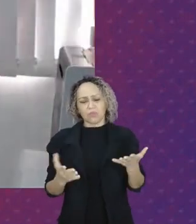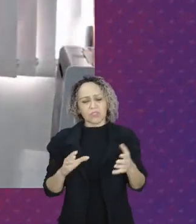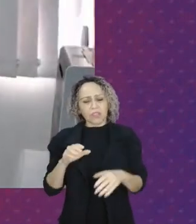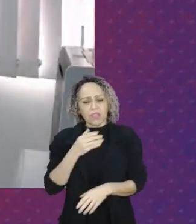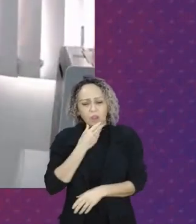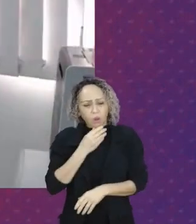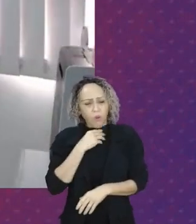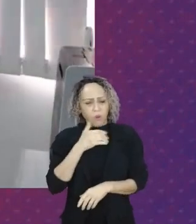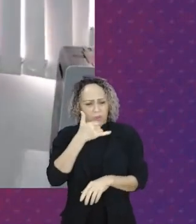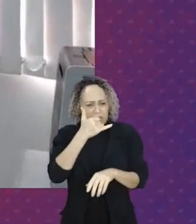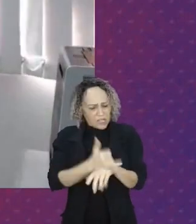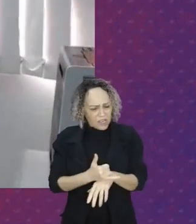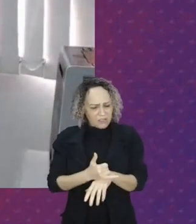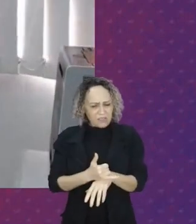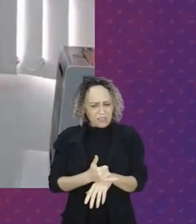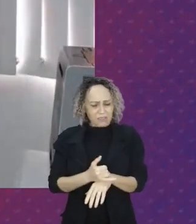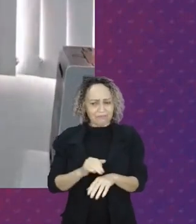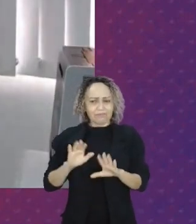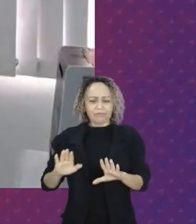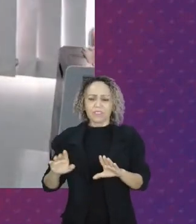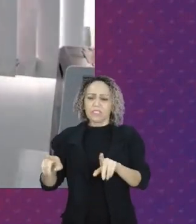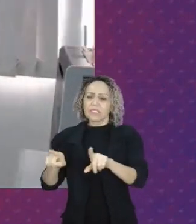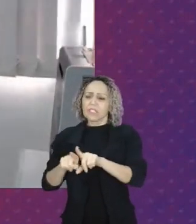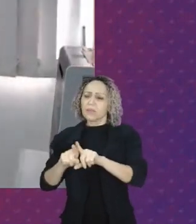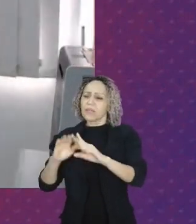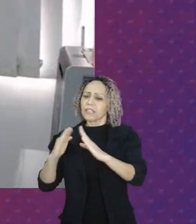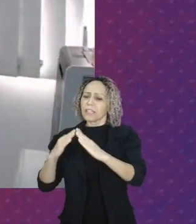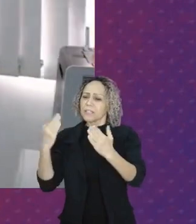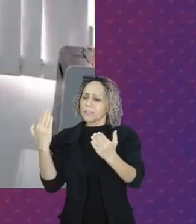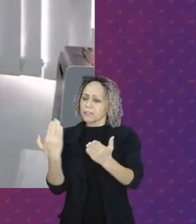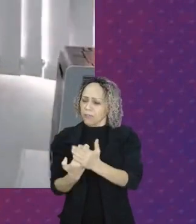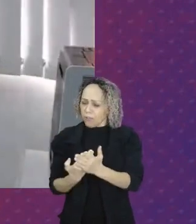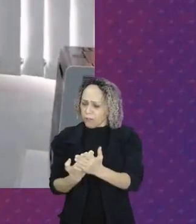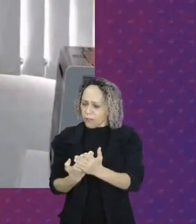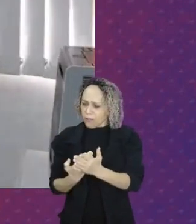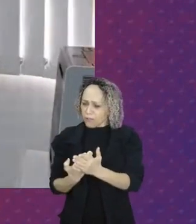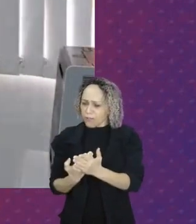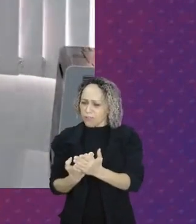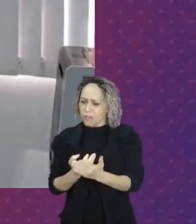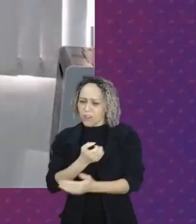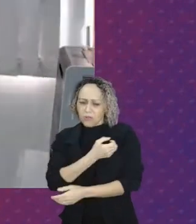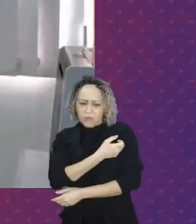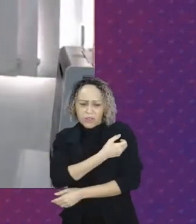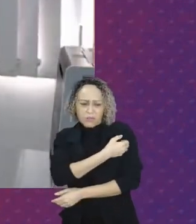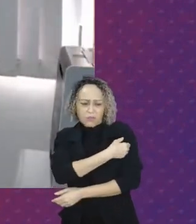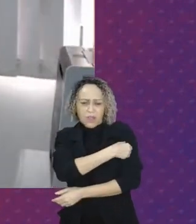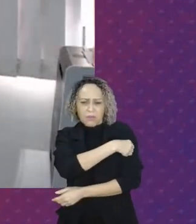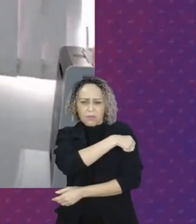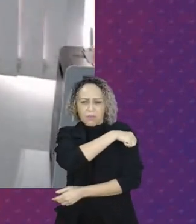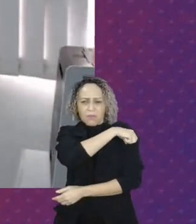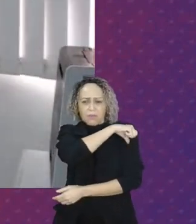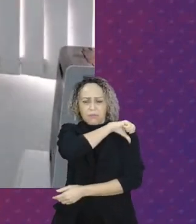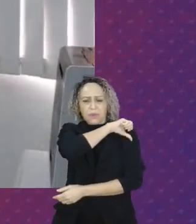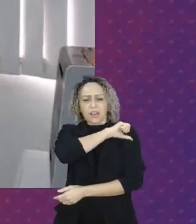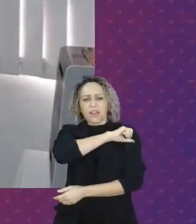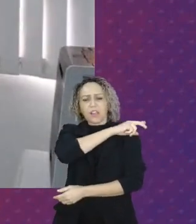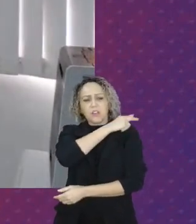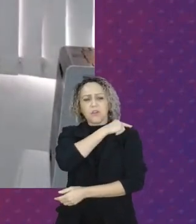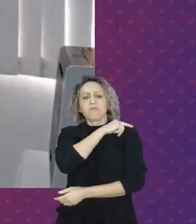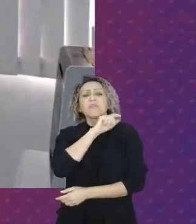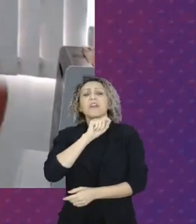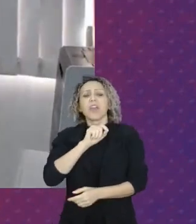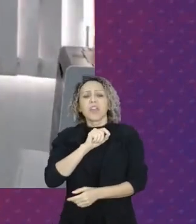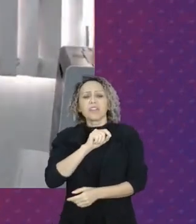deixamos os anos iniciais, vamos encontrar os homens cada vez mais assumindo os espaços de poder. Então,